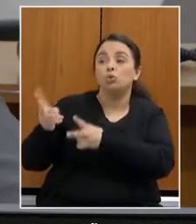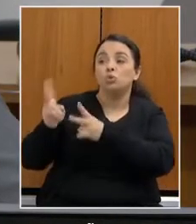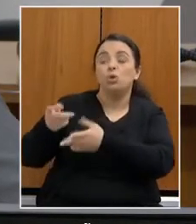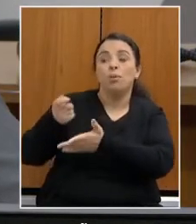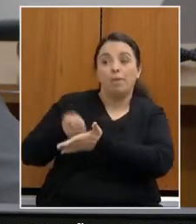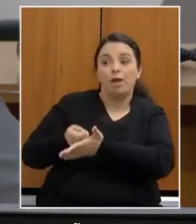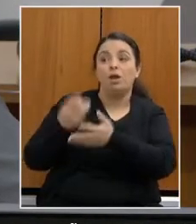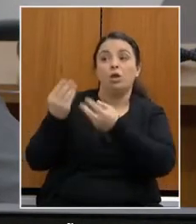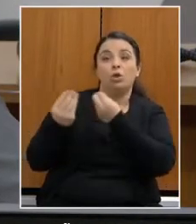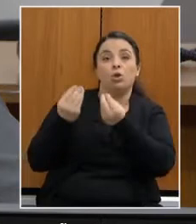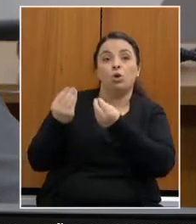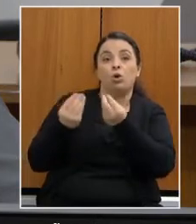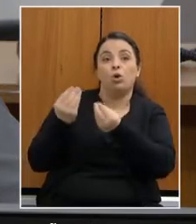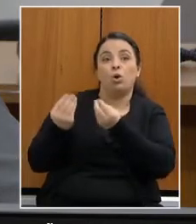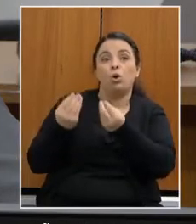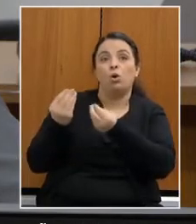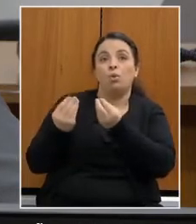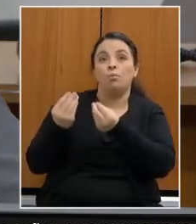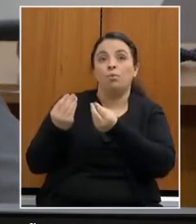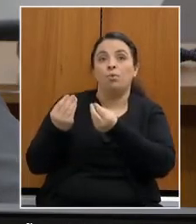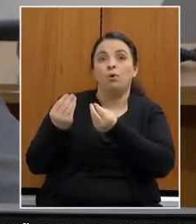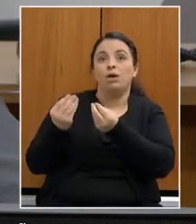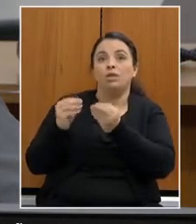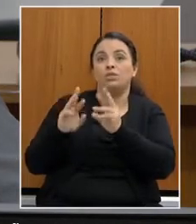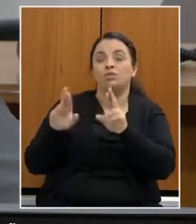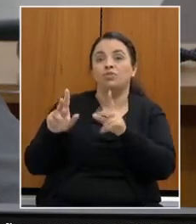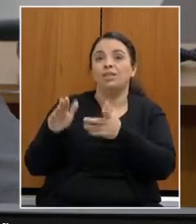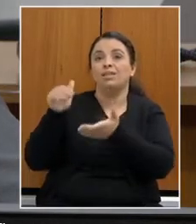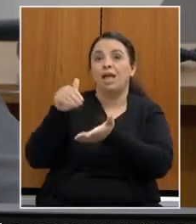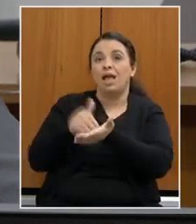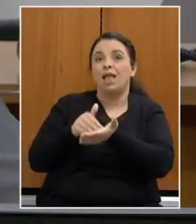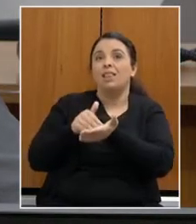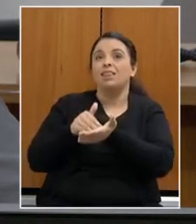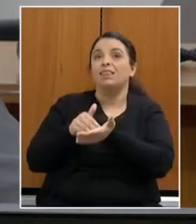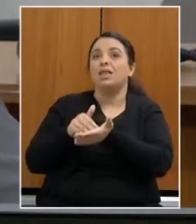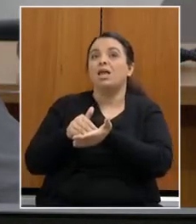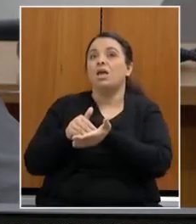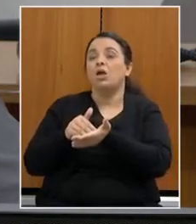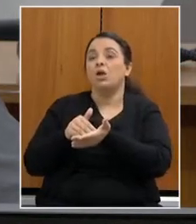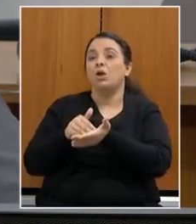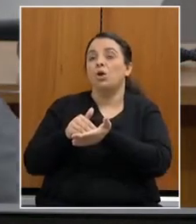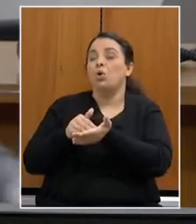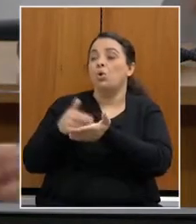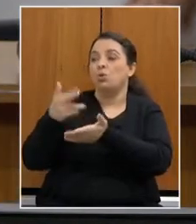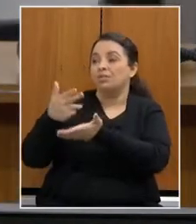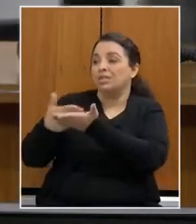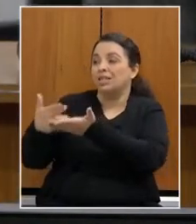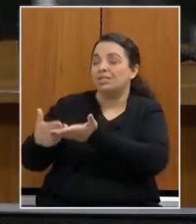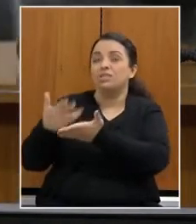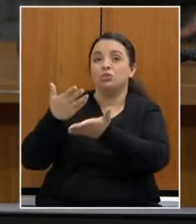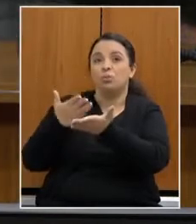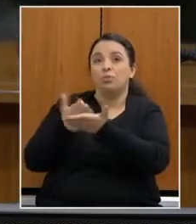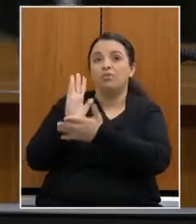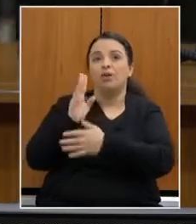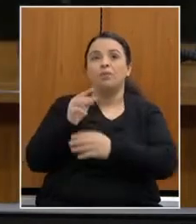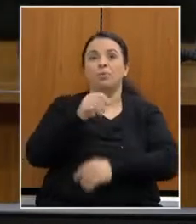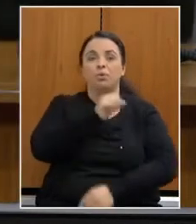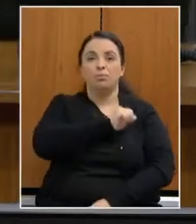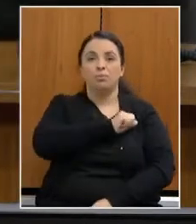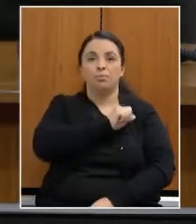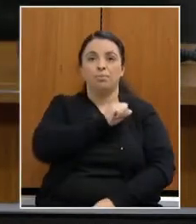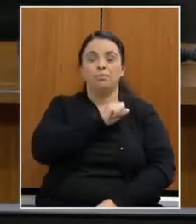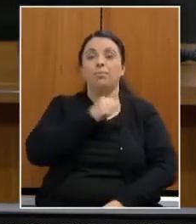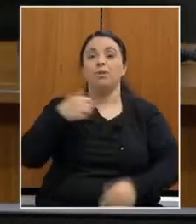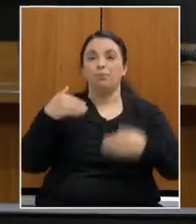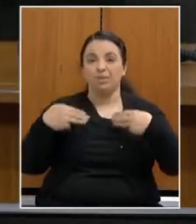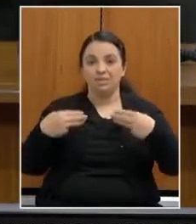de manter essa diferença até que os leitons sejam aprovados pelo Ministério da Saúde. E uma segunda